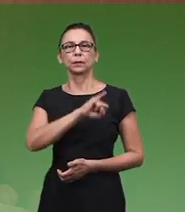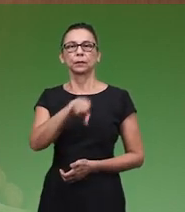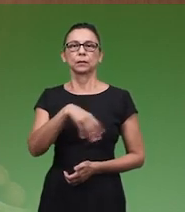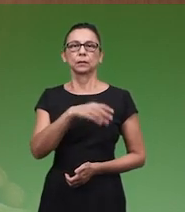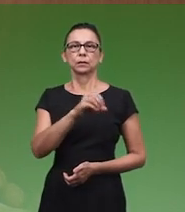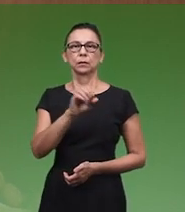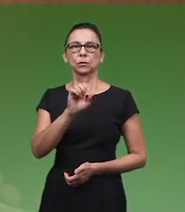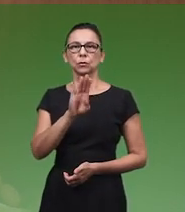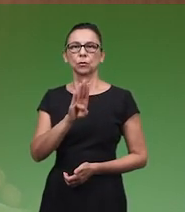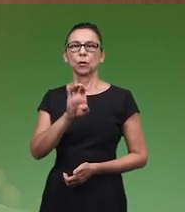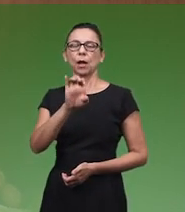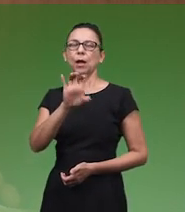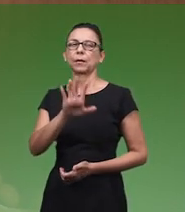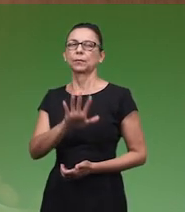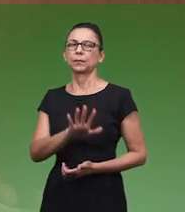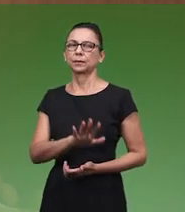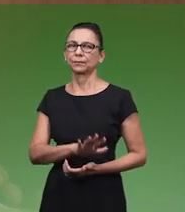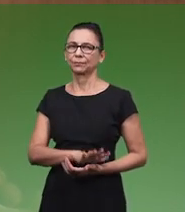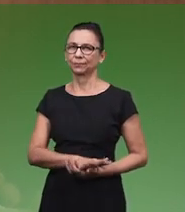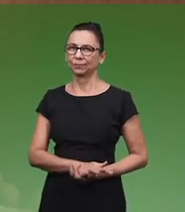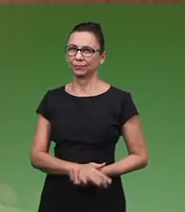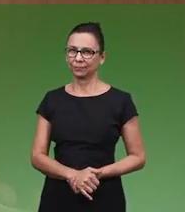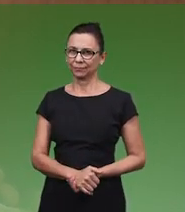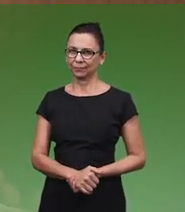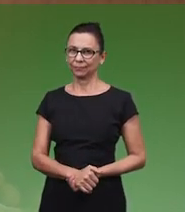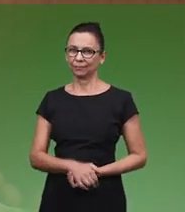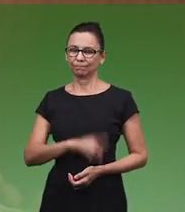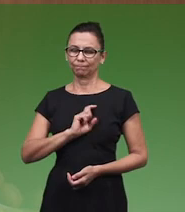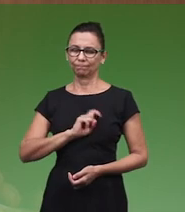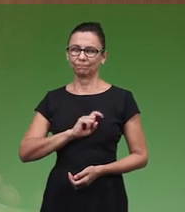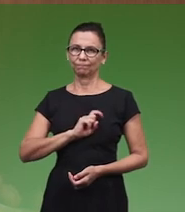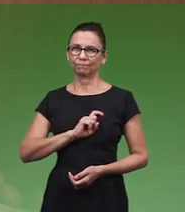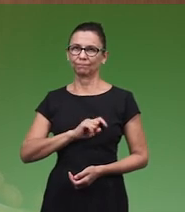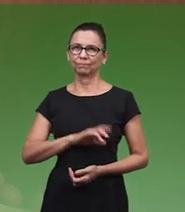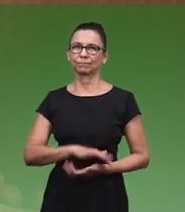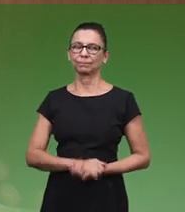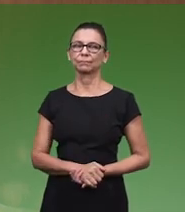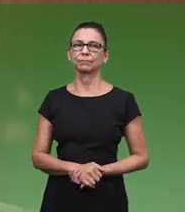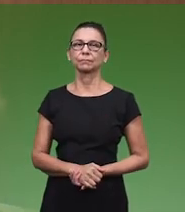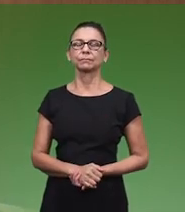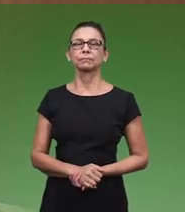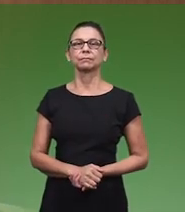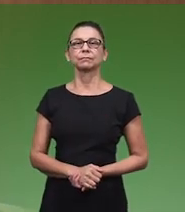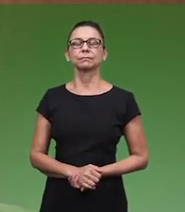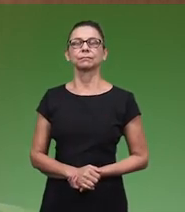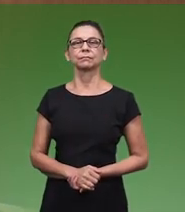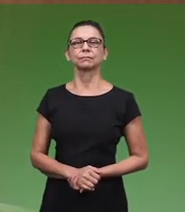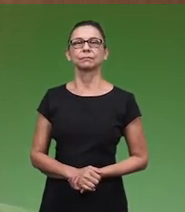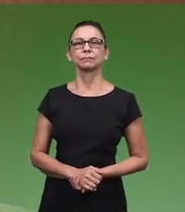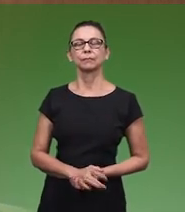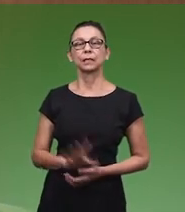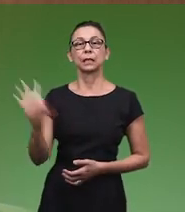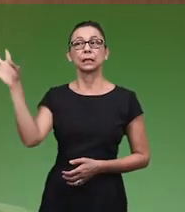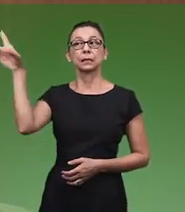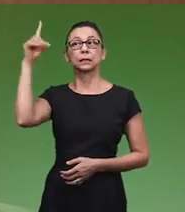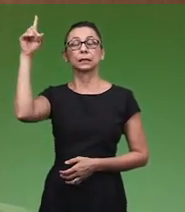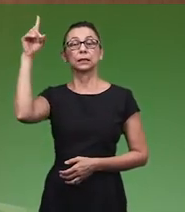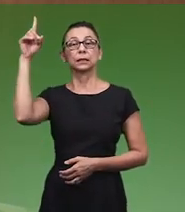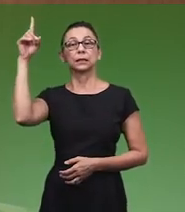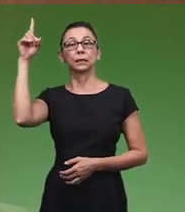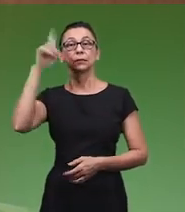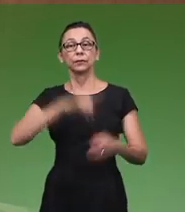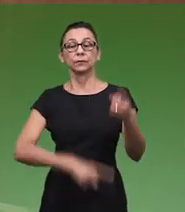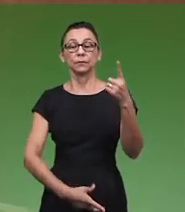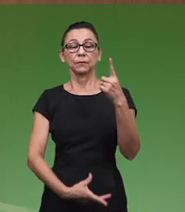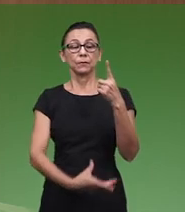primeiro, foi feito comandante de Israel. Valoroso, muito valoroso, né? E Davi